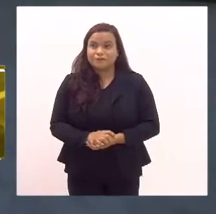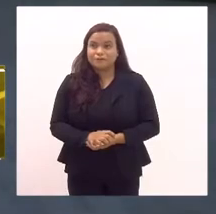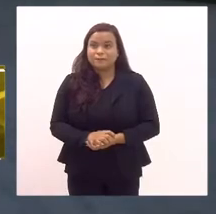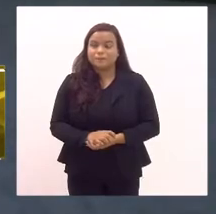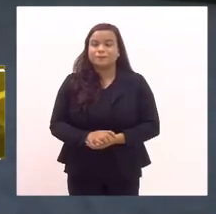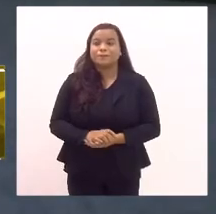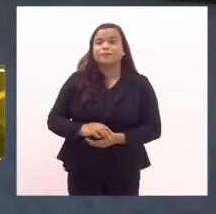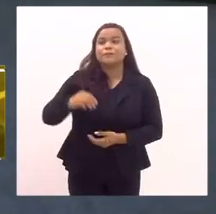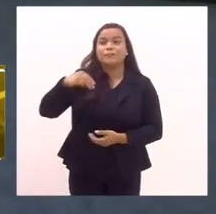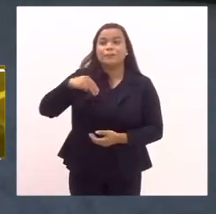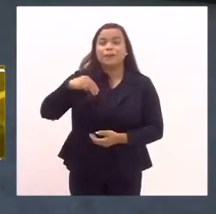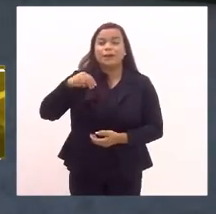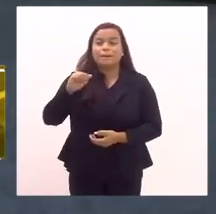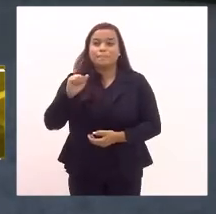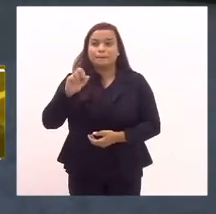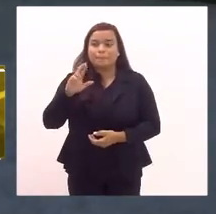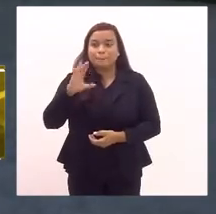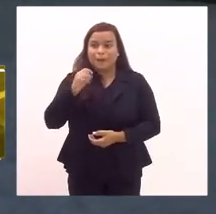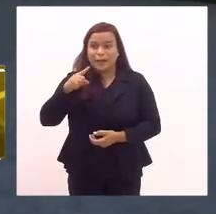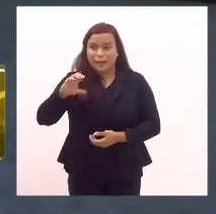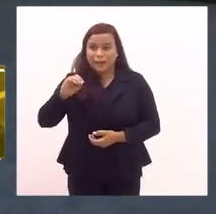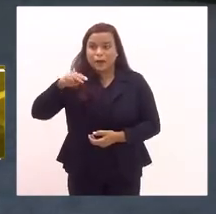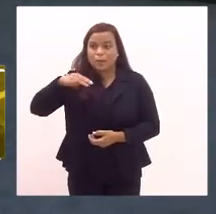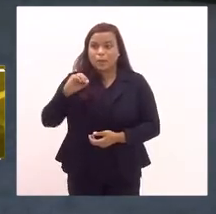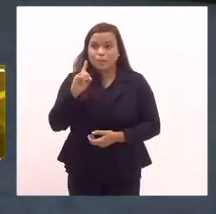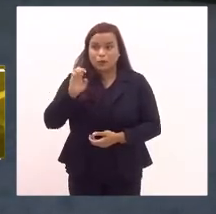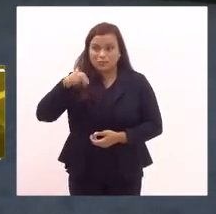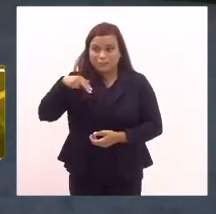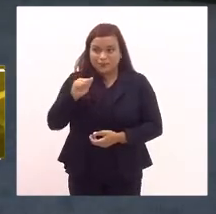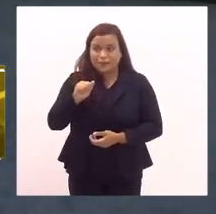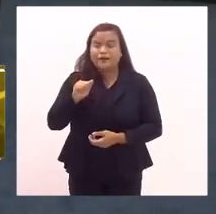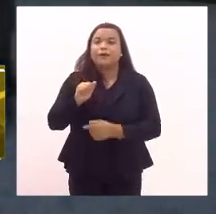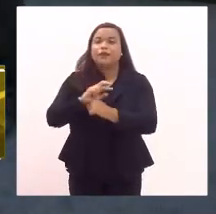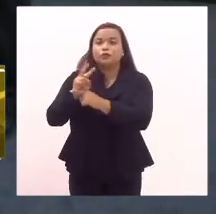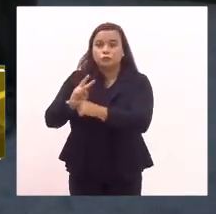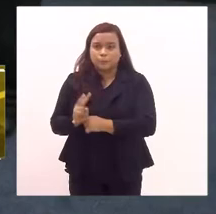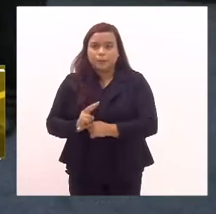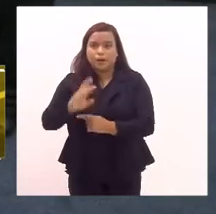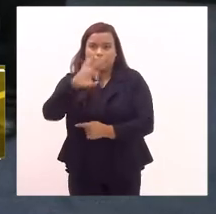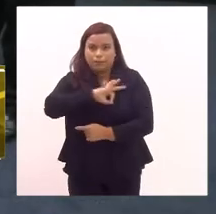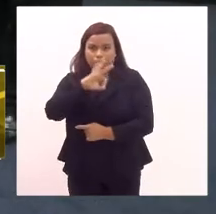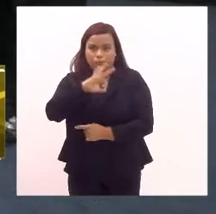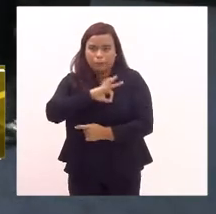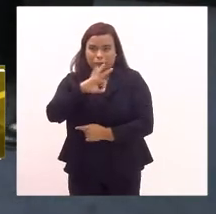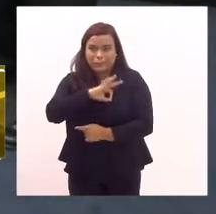Acão Modena Higashi, inspetor de Polícia Civil.